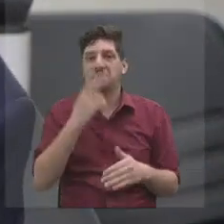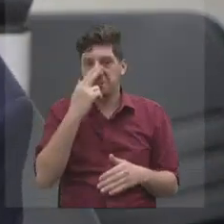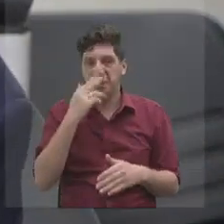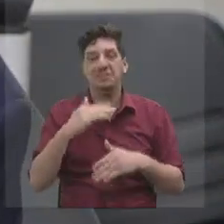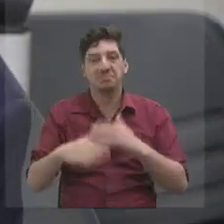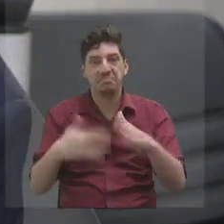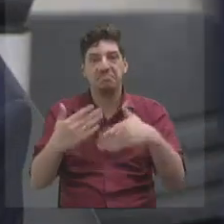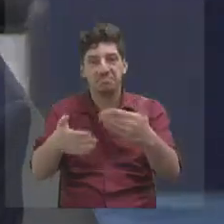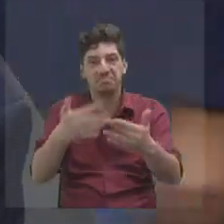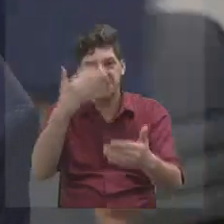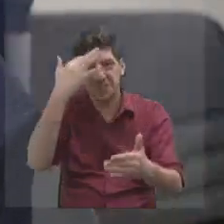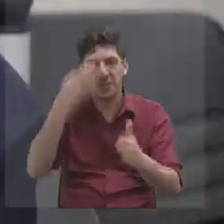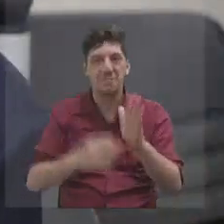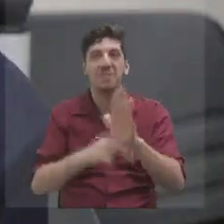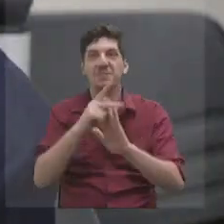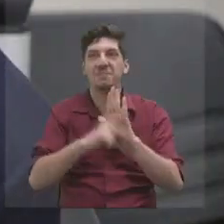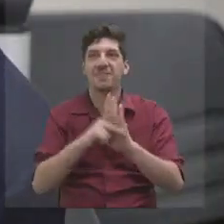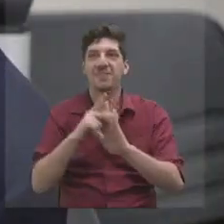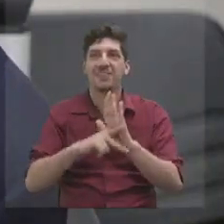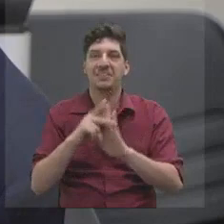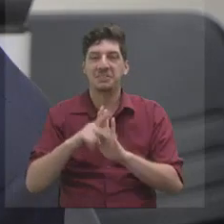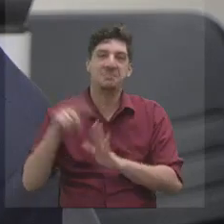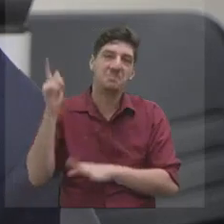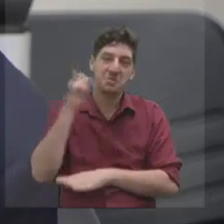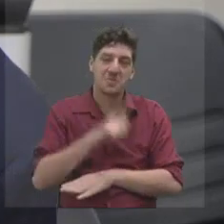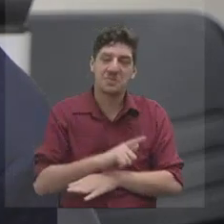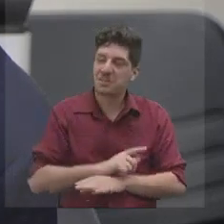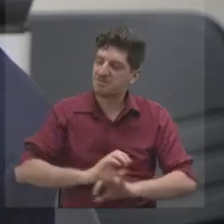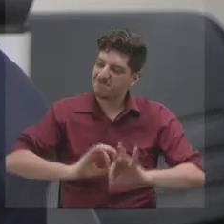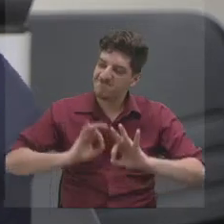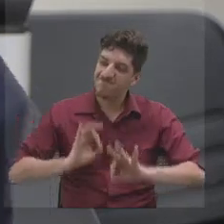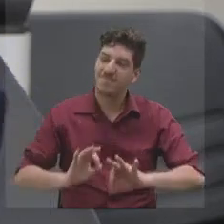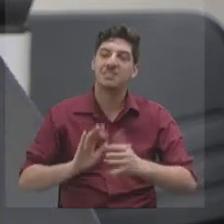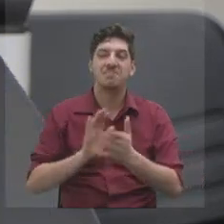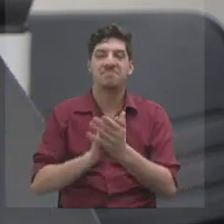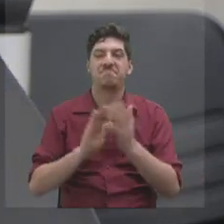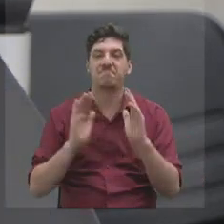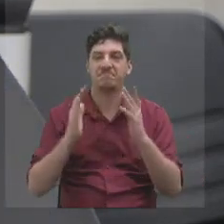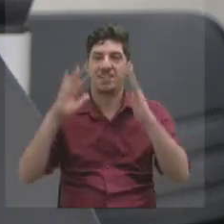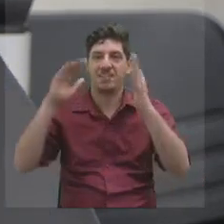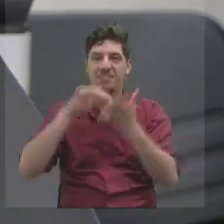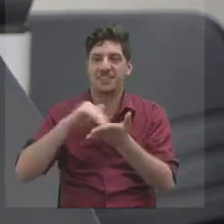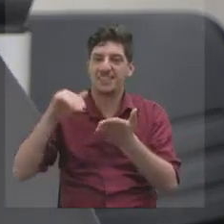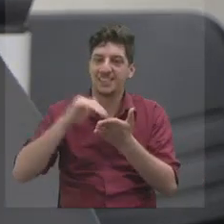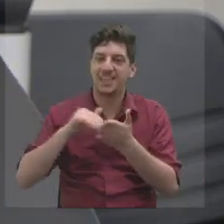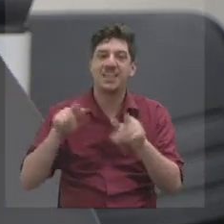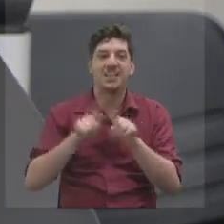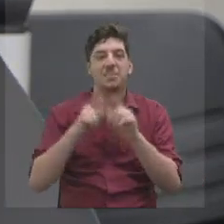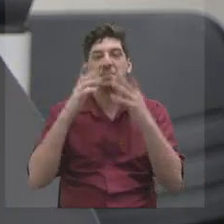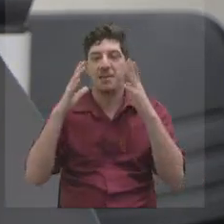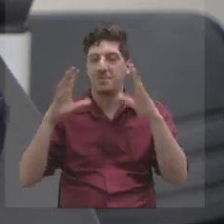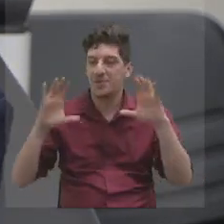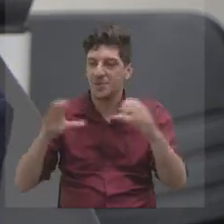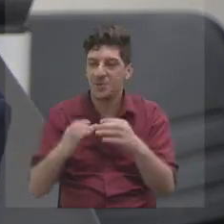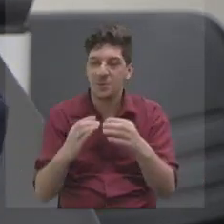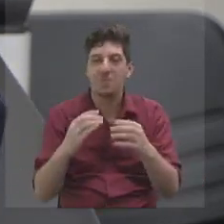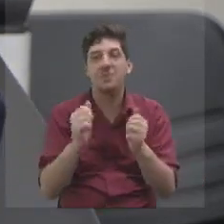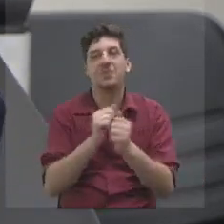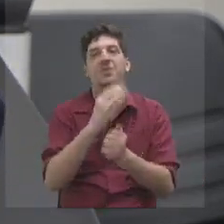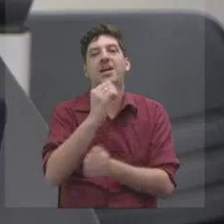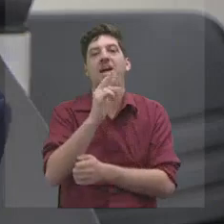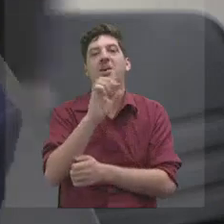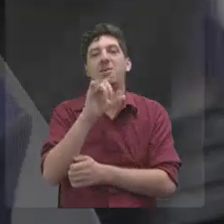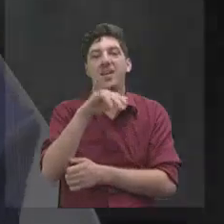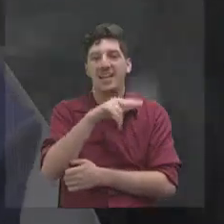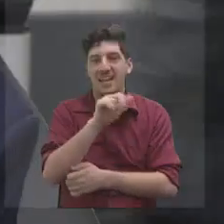e entender o projeto pelo contrário chegou chegando Parabéns o secretário para todas as equipes lá com a Carolina com Breno